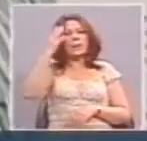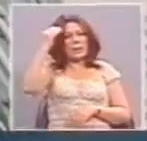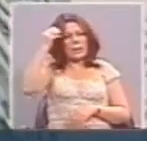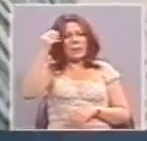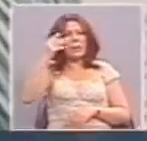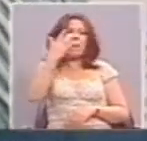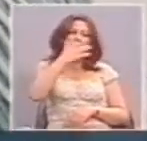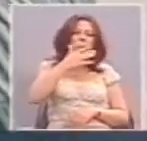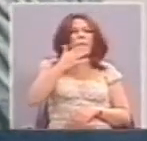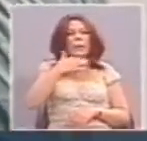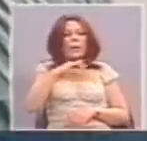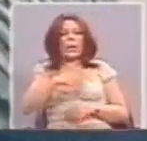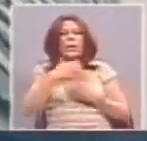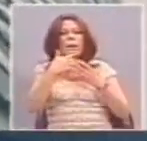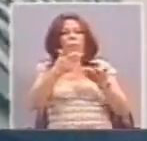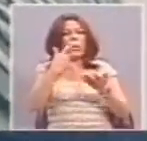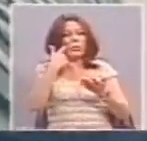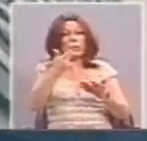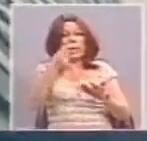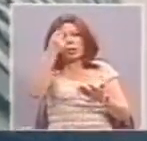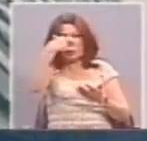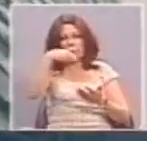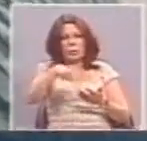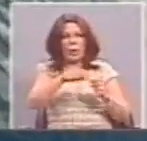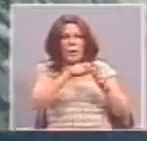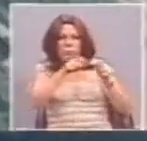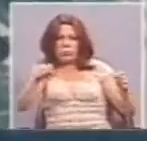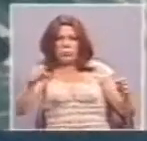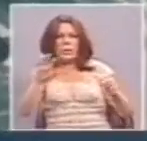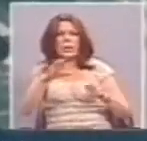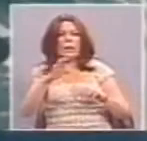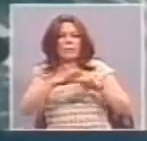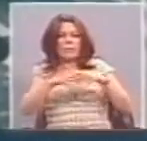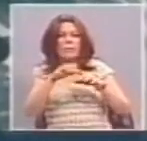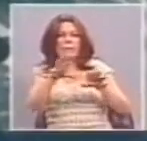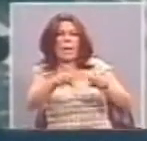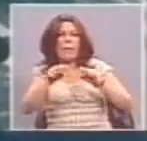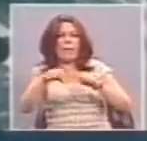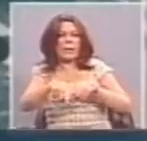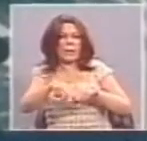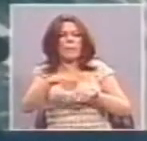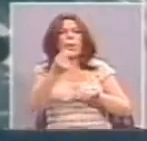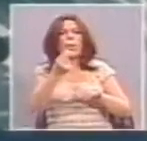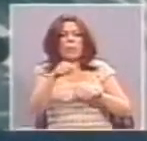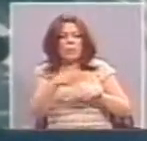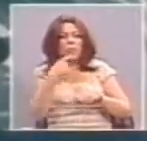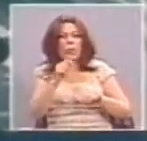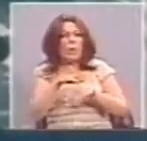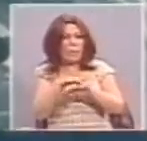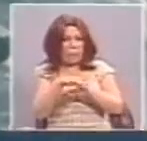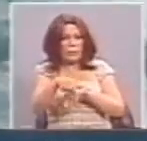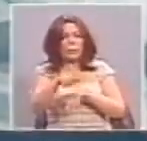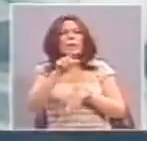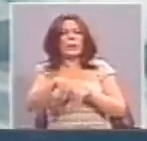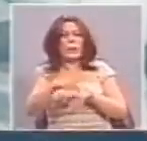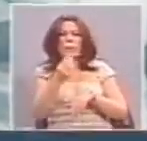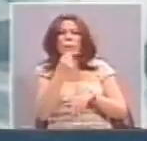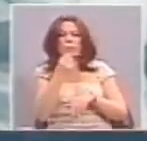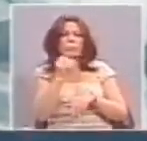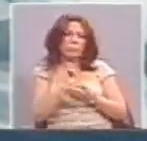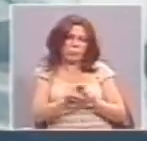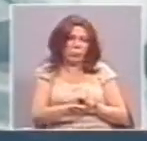a conhecer a história, a evolução e a arte deste tipo de captura ao longo de anos. A qualidade desta espécie reflete-se também na